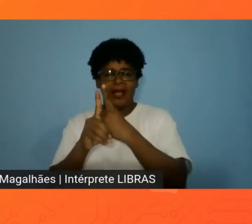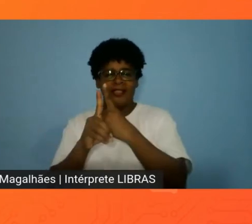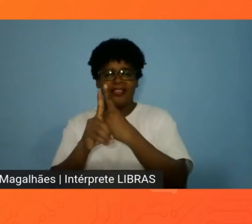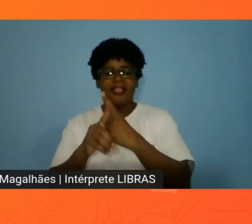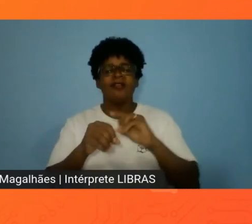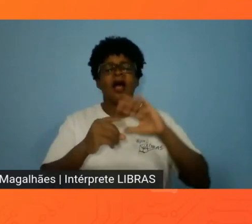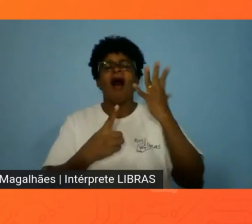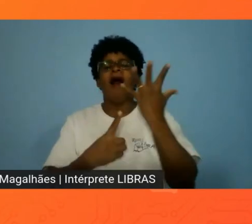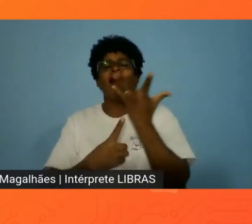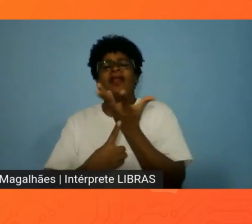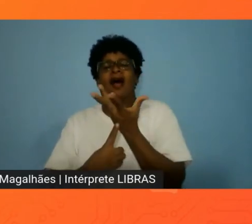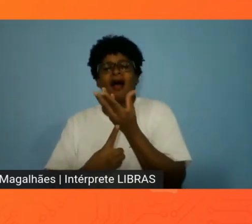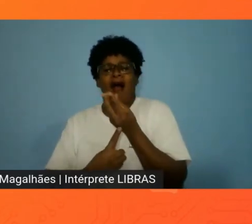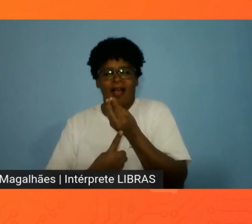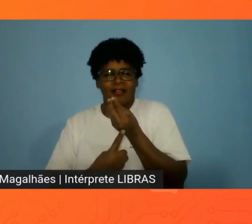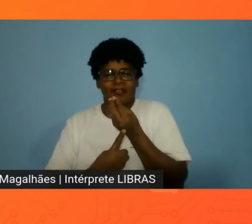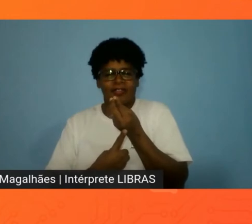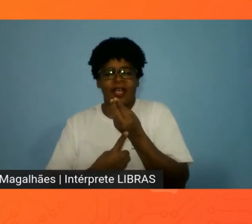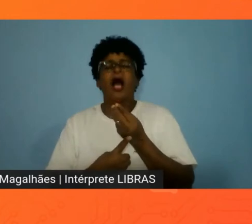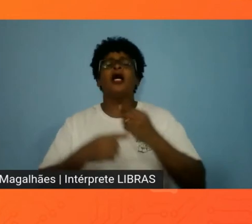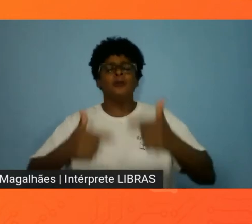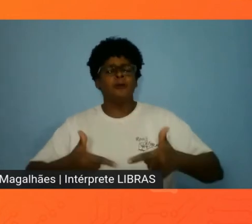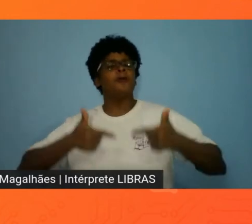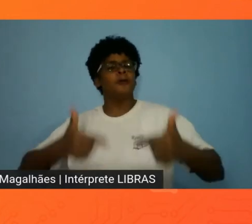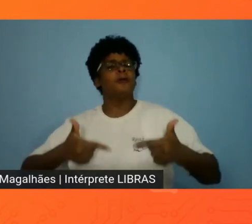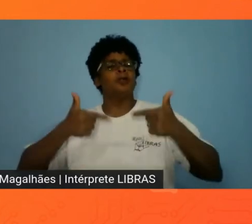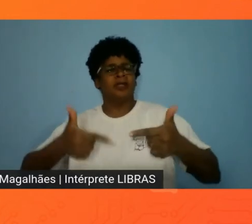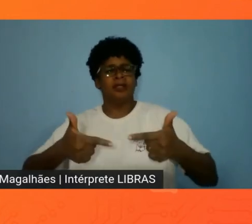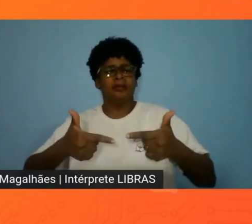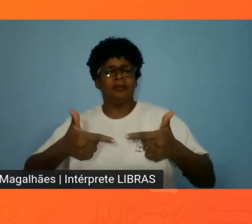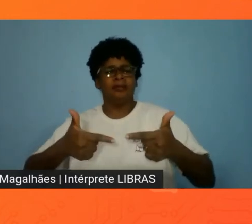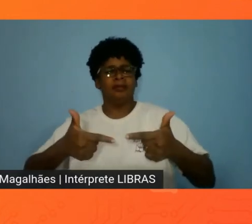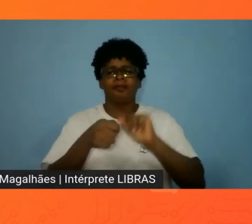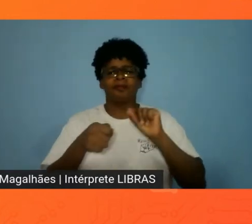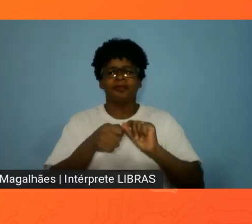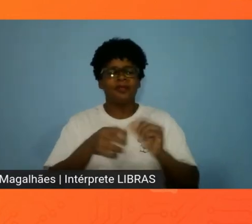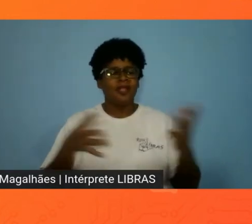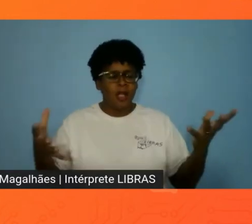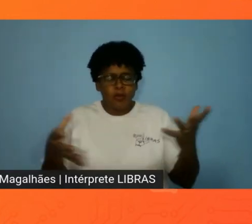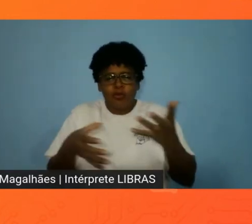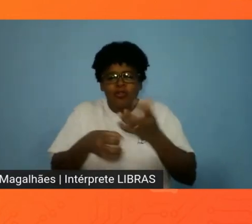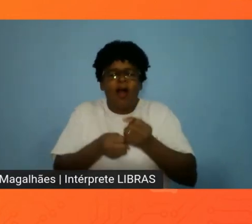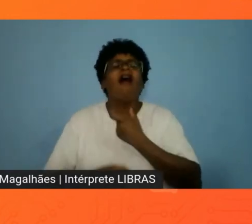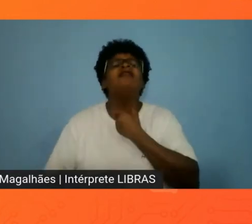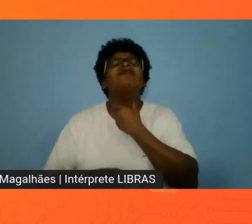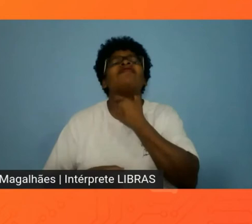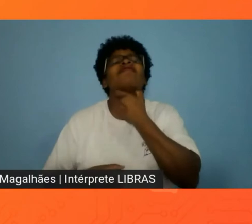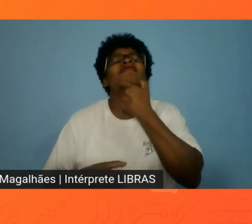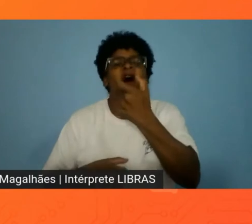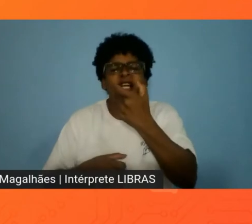através da arte e lutam para que recobre-se as vozes que